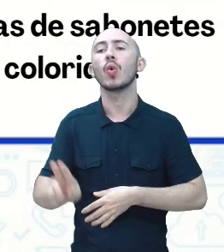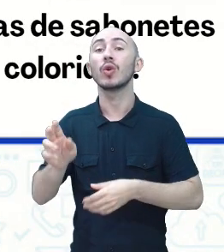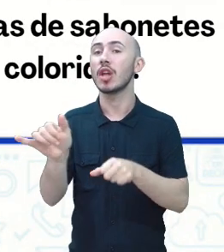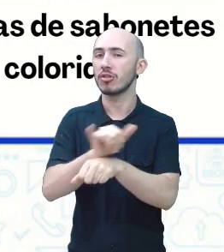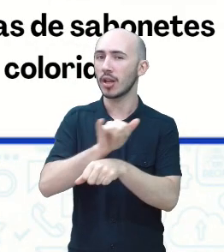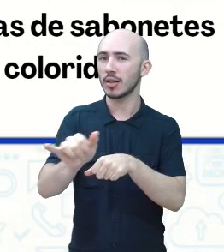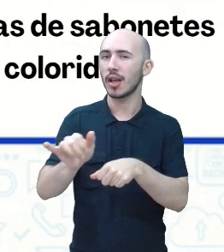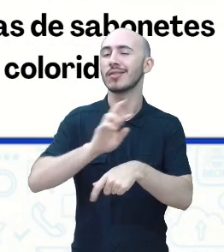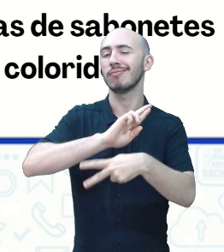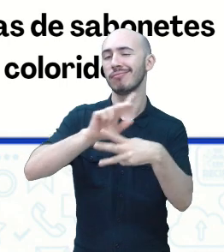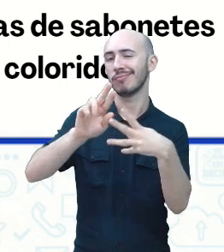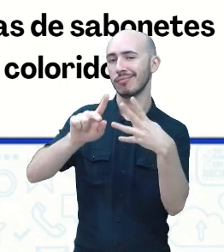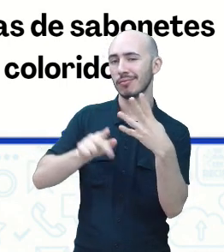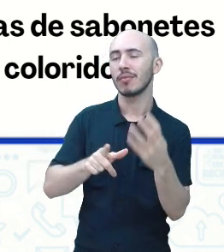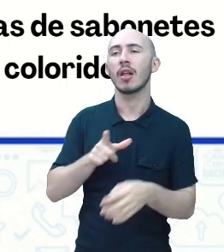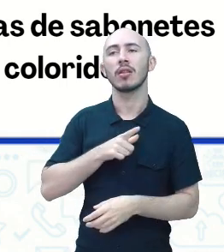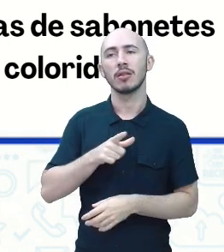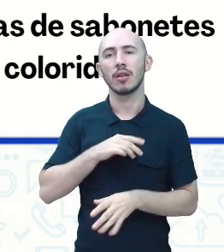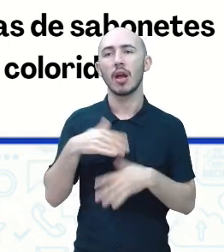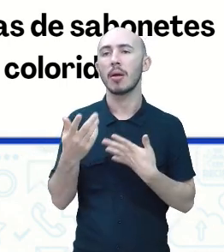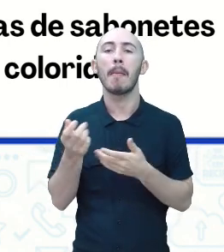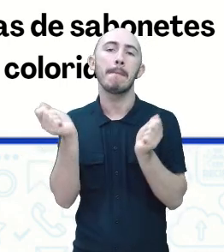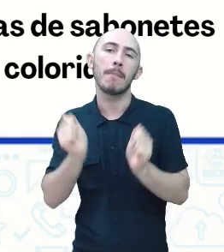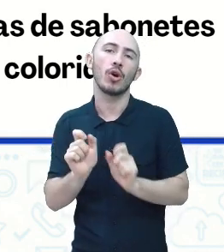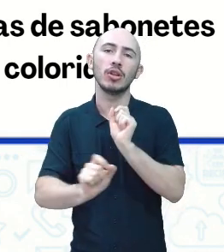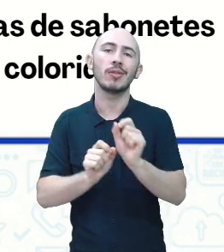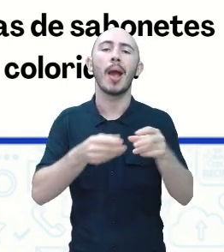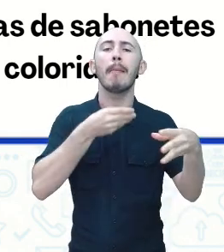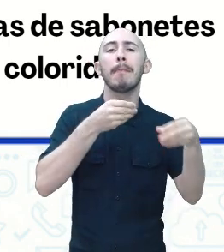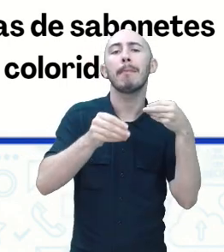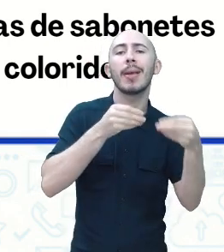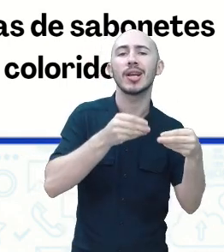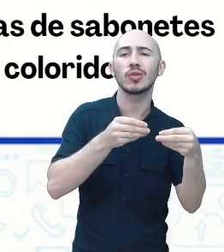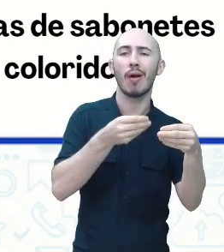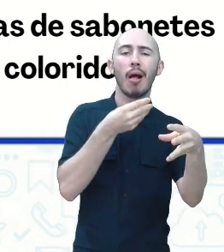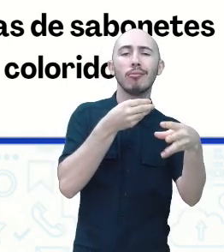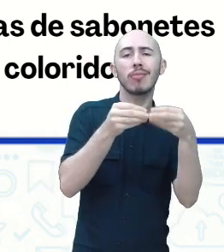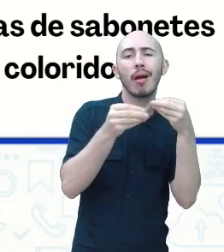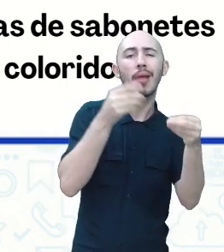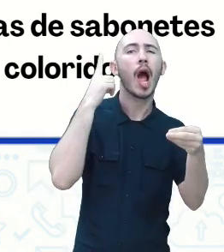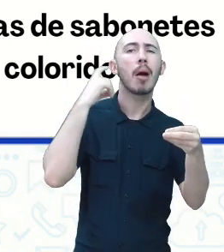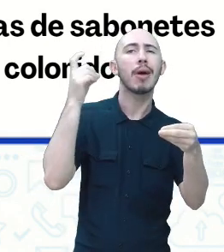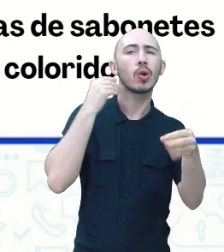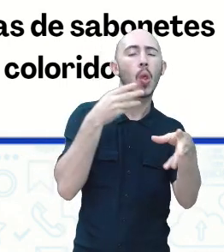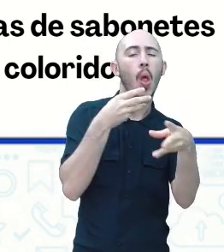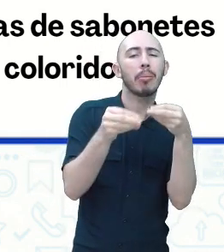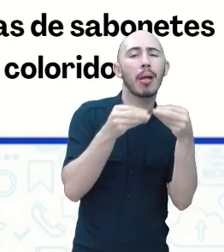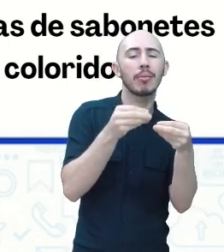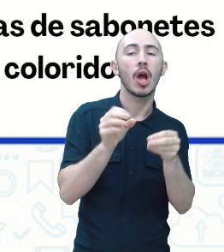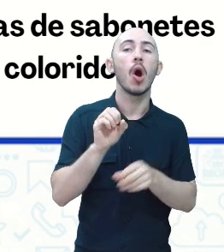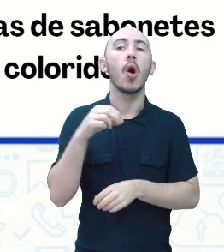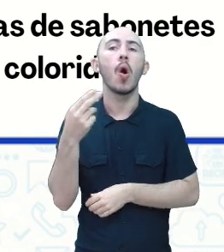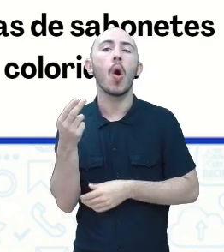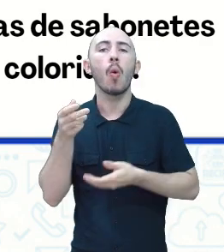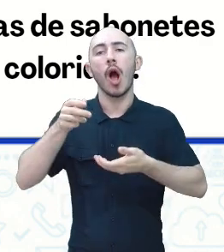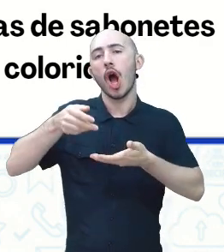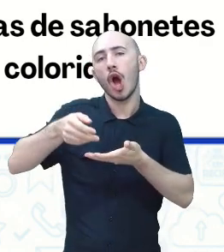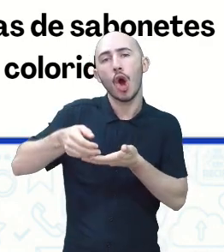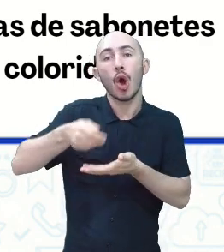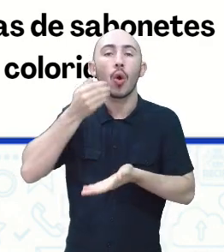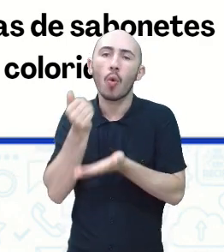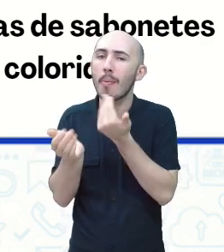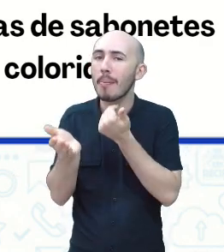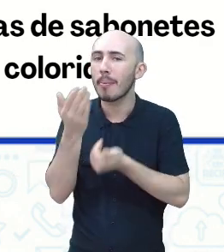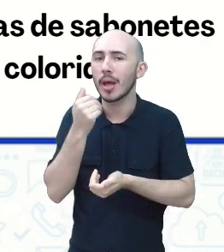na hora de produzir o ASMR, como um pedaço de plástico, bolha, fazendo uma refeição, falando baixinho, cortando barras